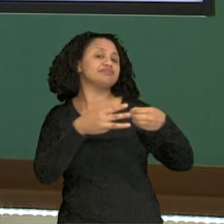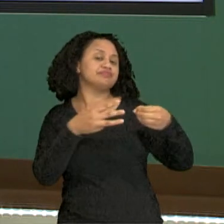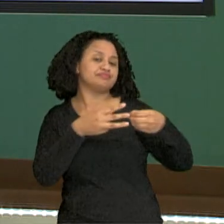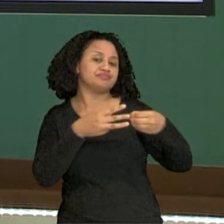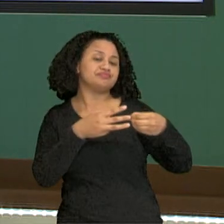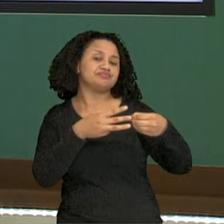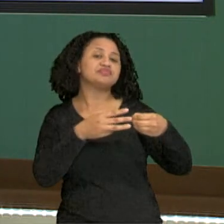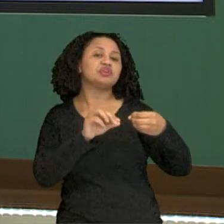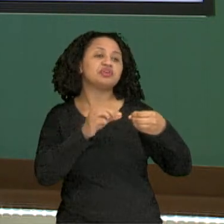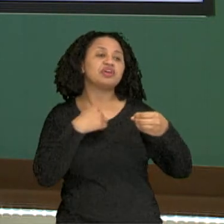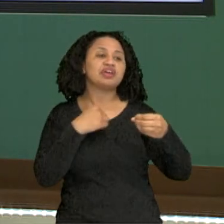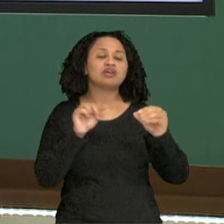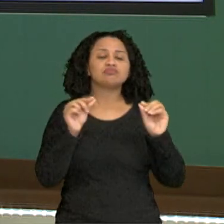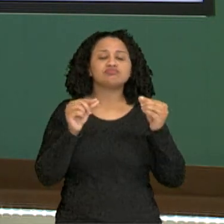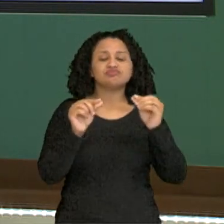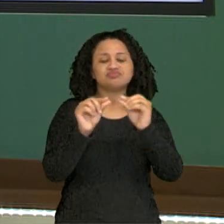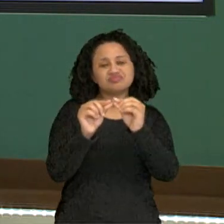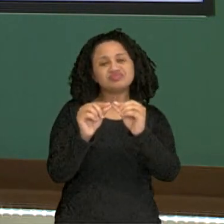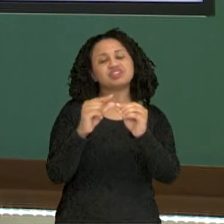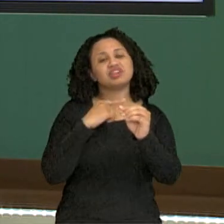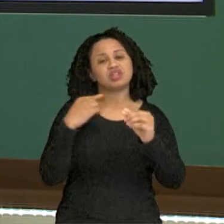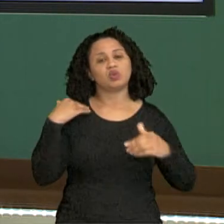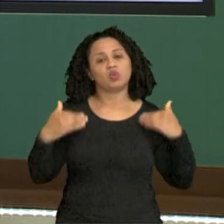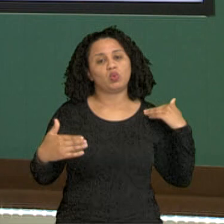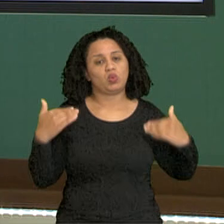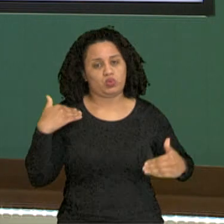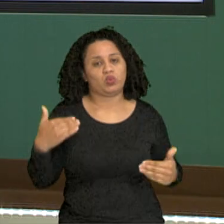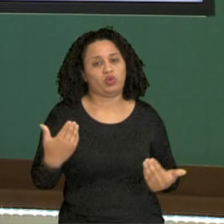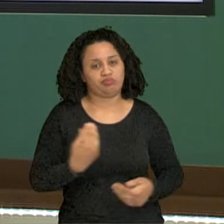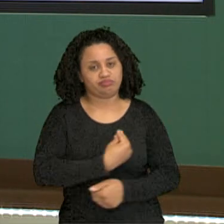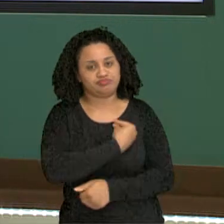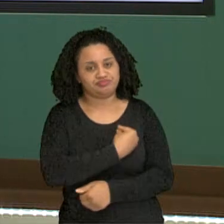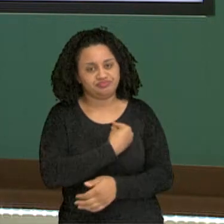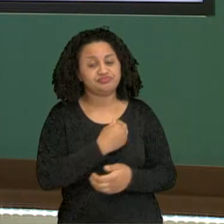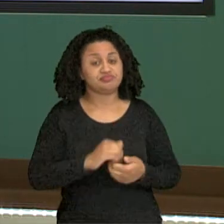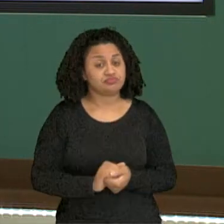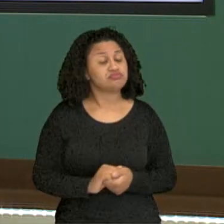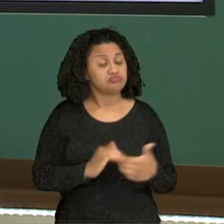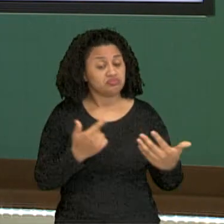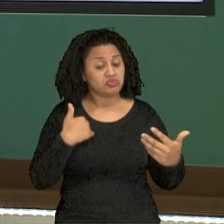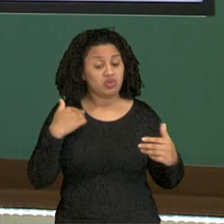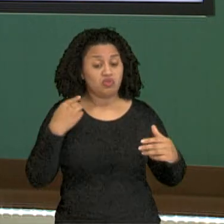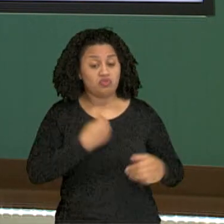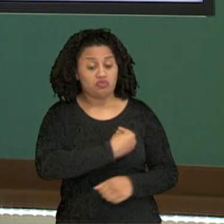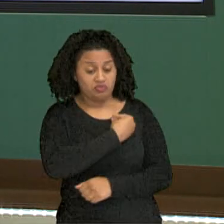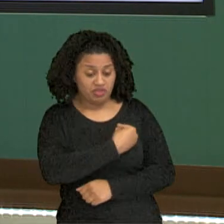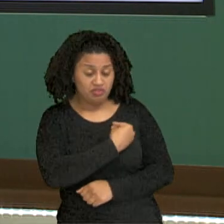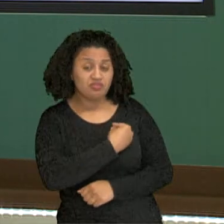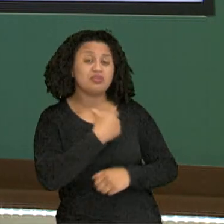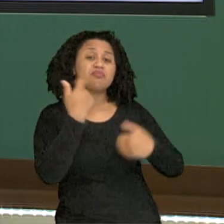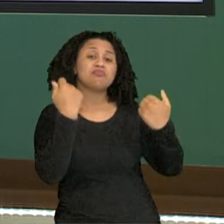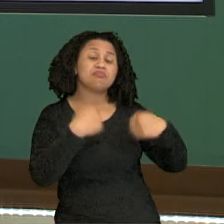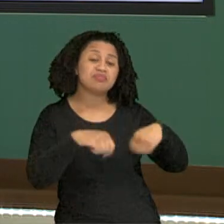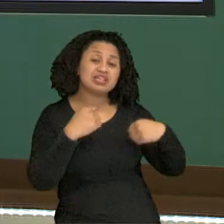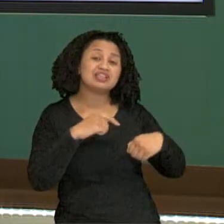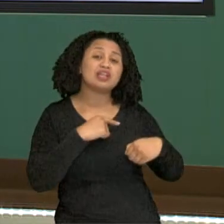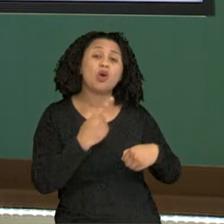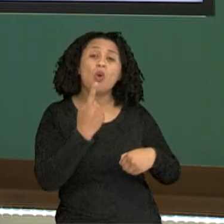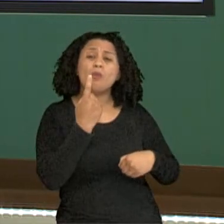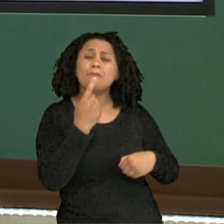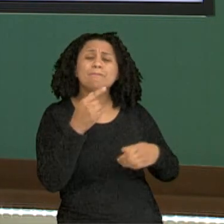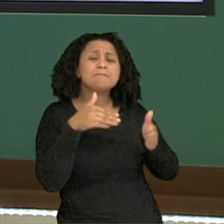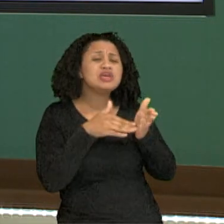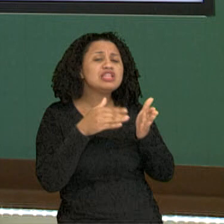é a menor parte do corpo de um ser vivo. Para ser considerado ser vivo, tem que ter pelo menos uma célula